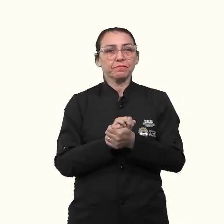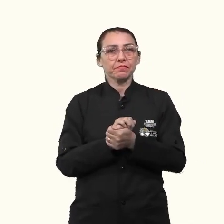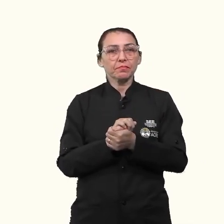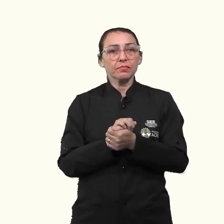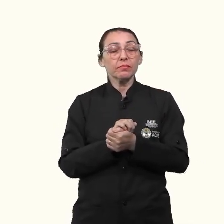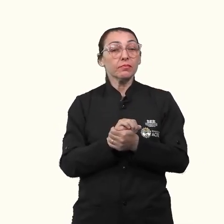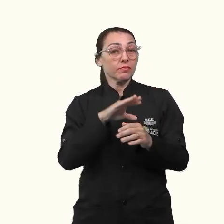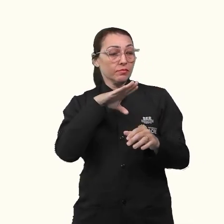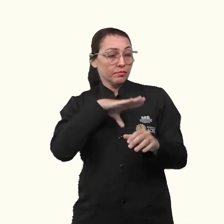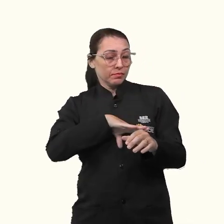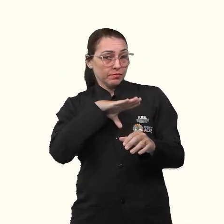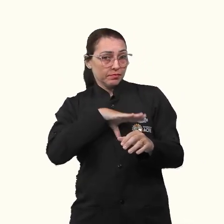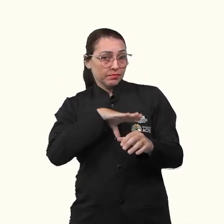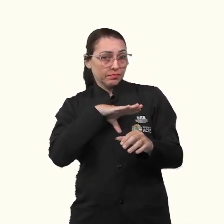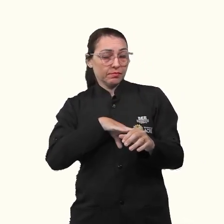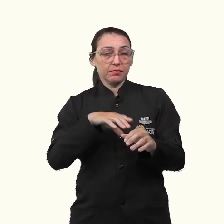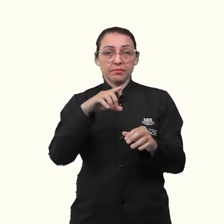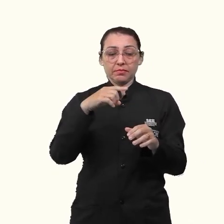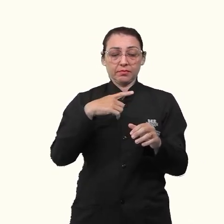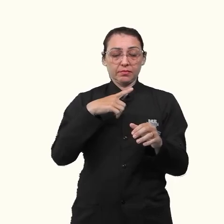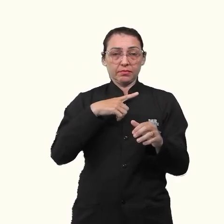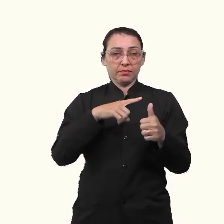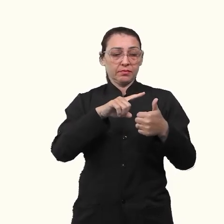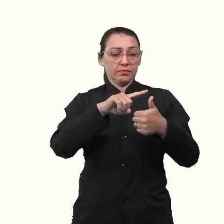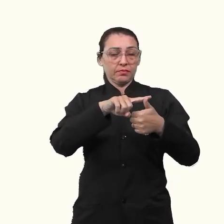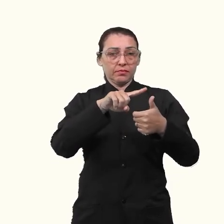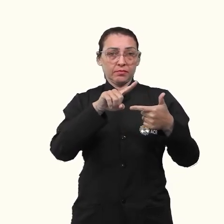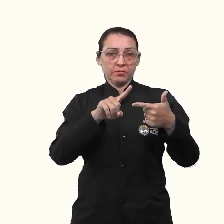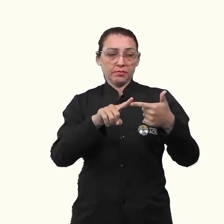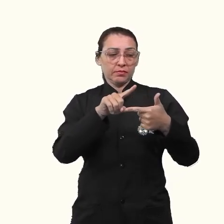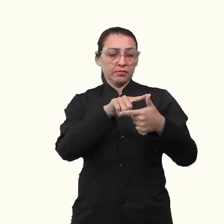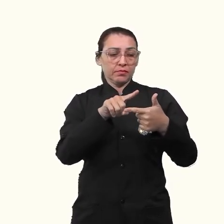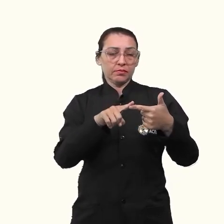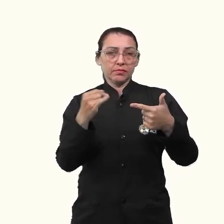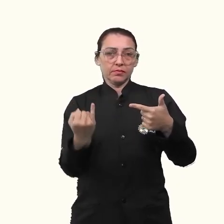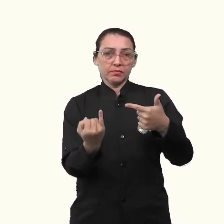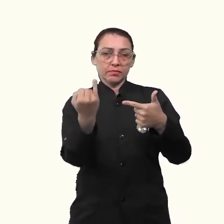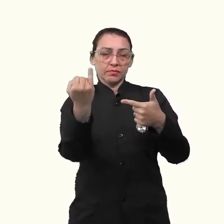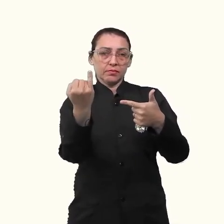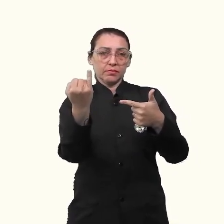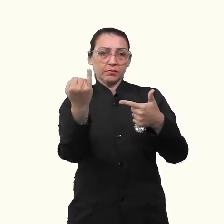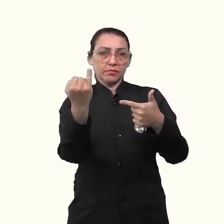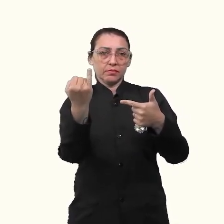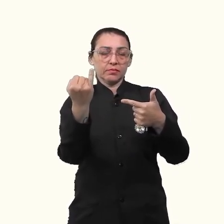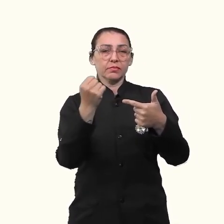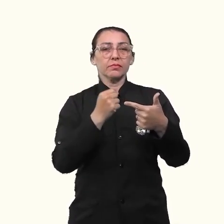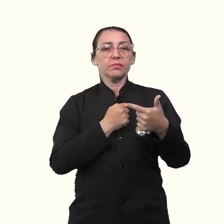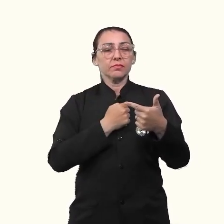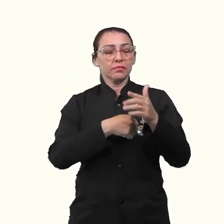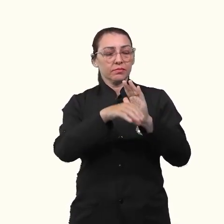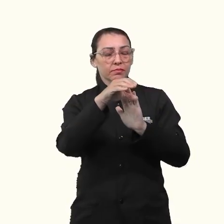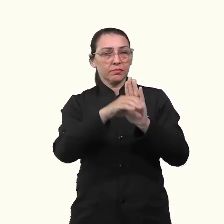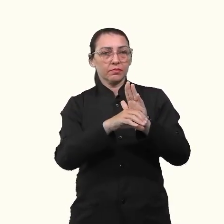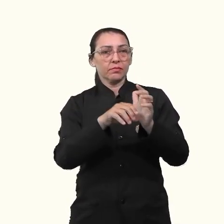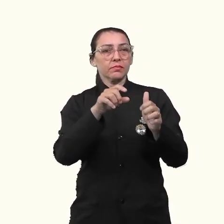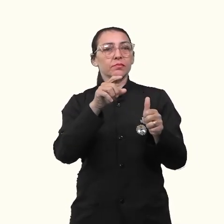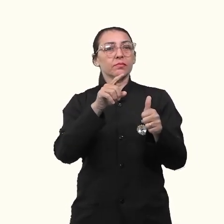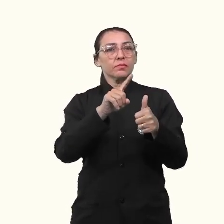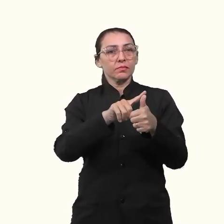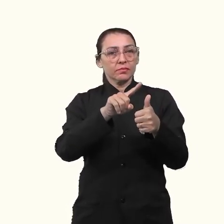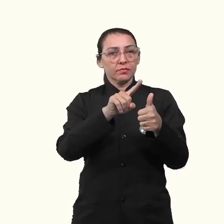na língua portuguesa, nós temos dois pontos chaves que falam sobre esse conteúdo, que é sobre